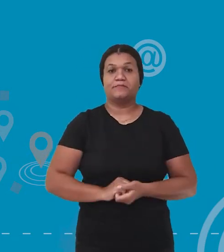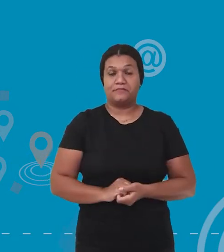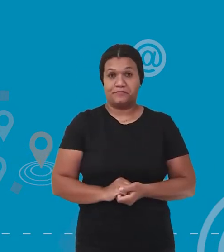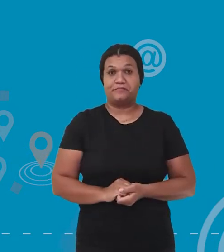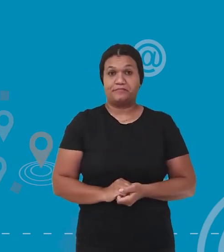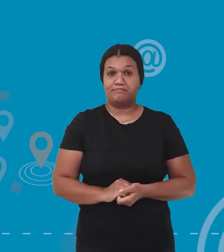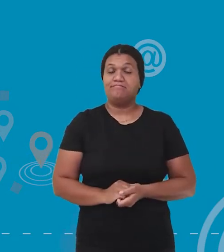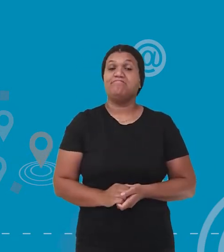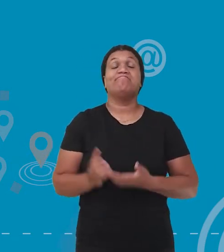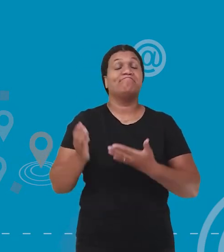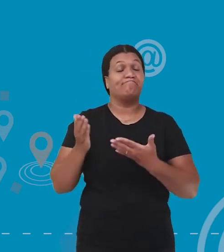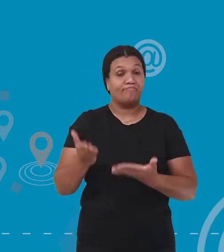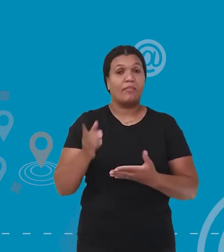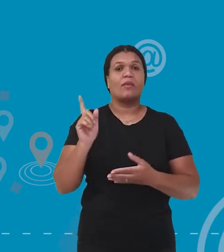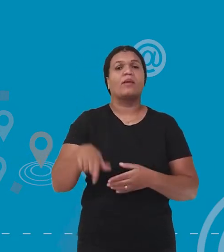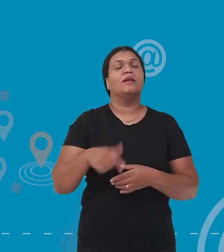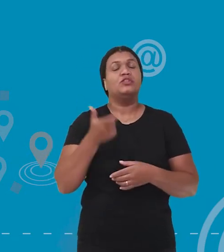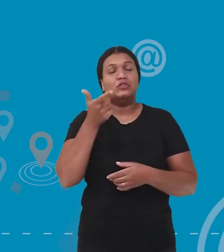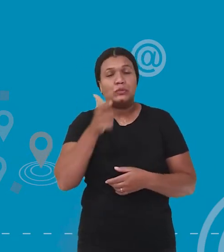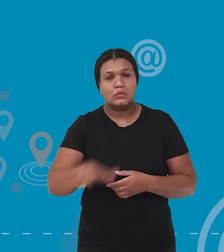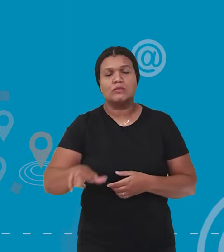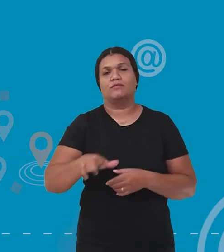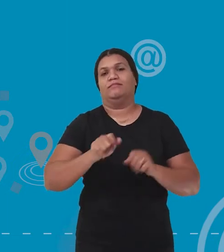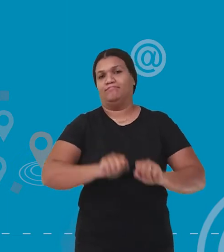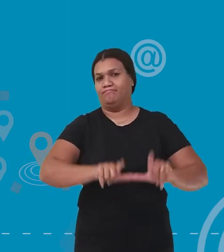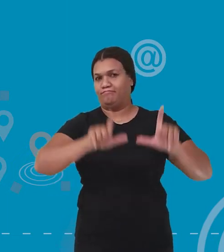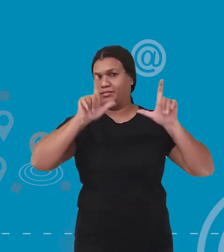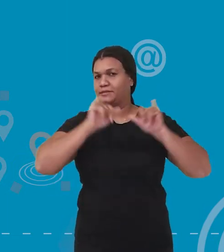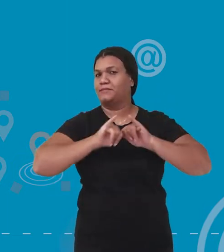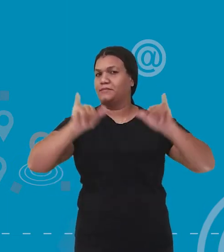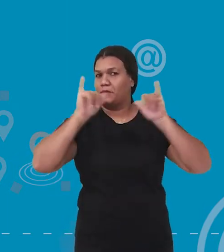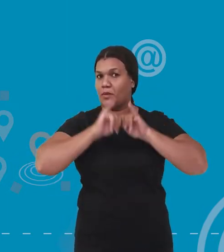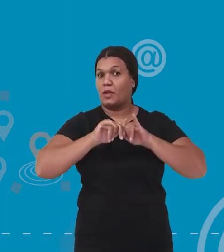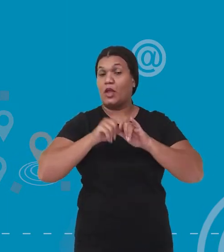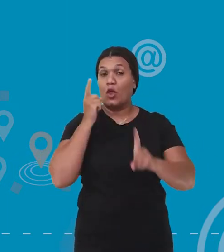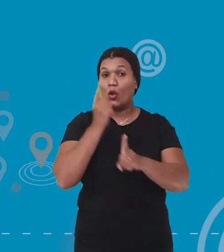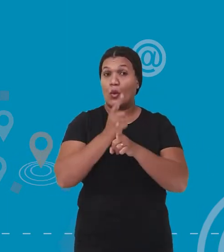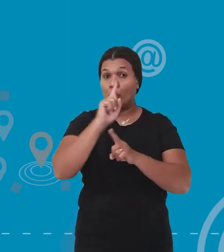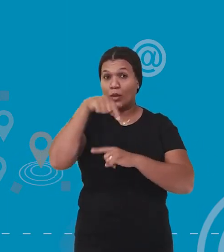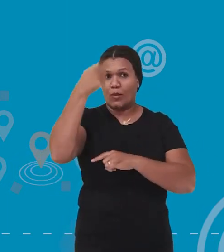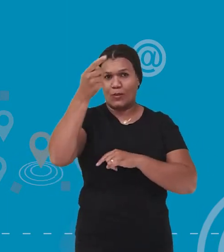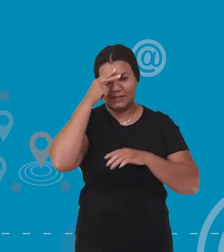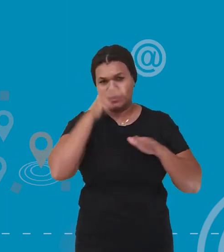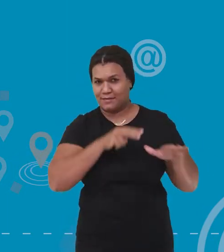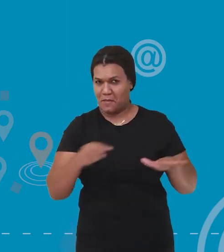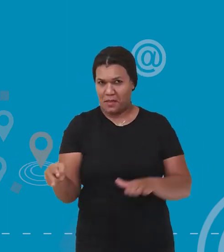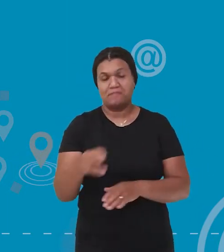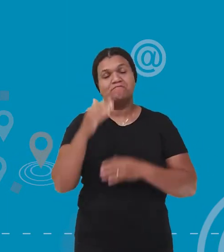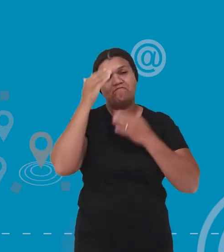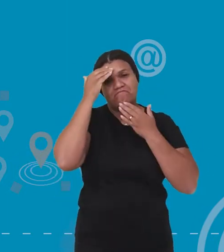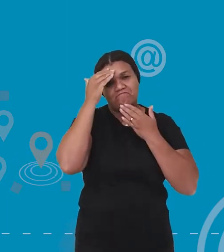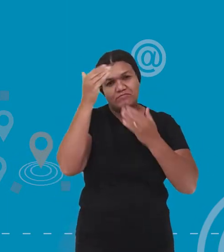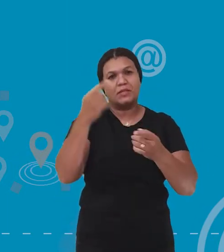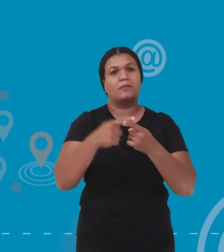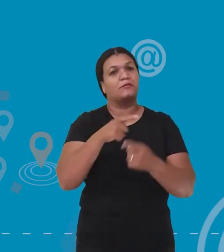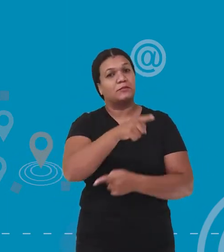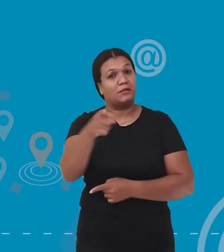E esse foi o mais um Informando. Nos vemos na próxima semana. Obrigada